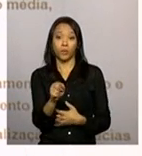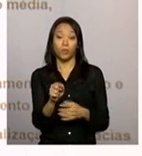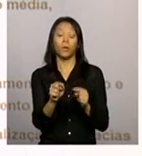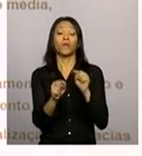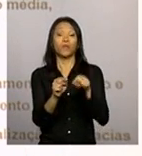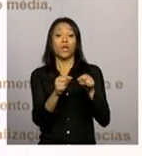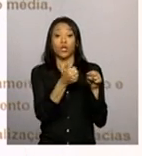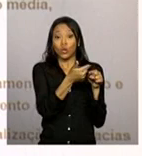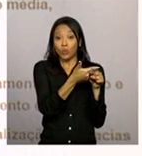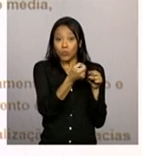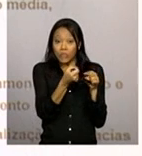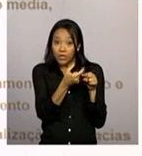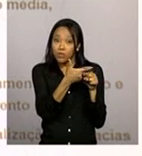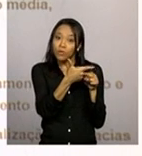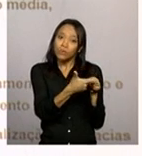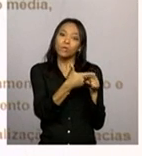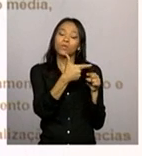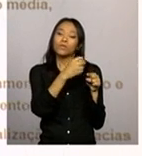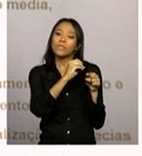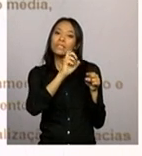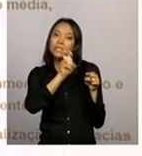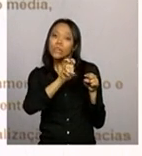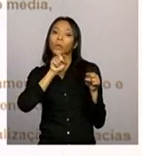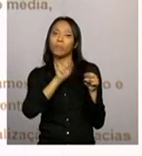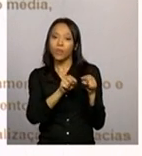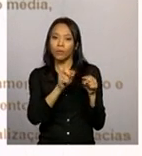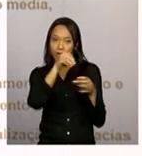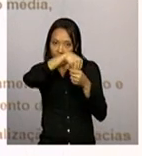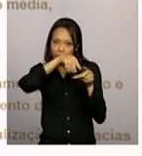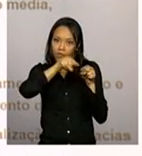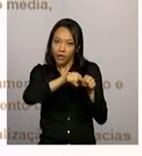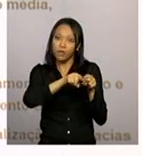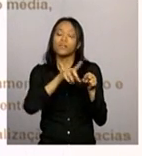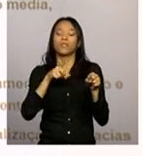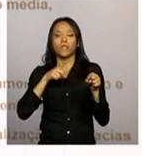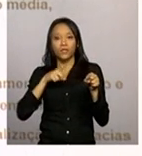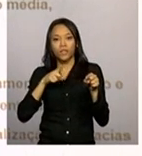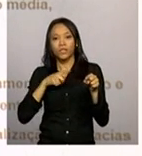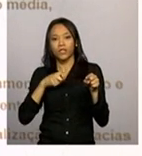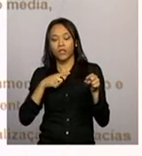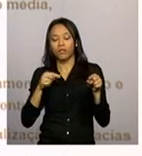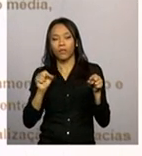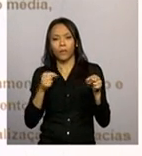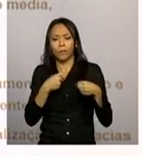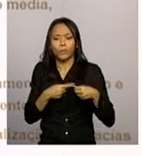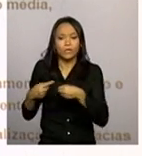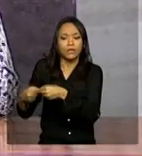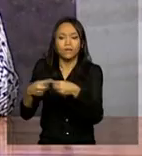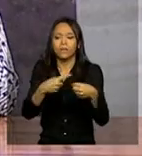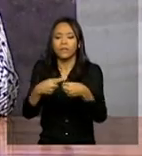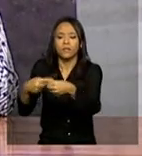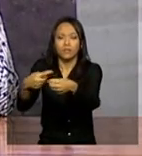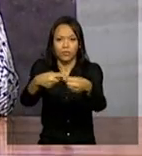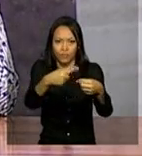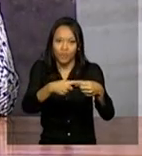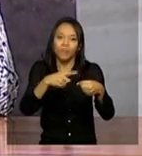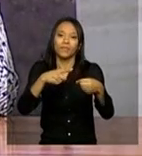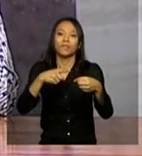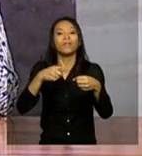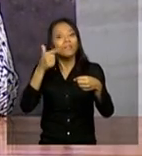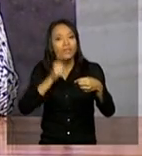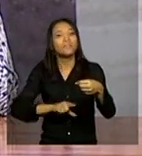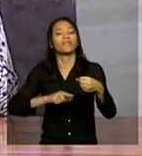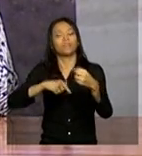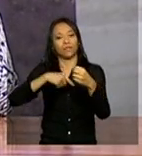205 mil eram ligações realizadas que tinham vinculação com os municípios onde o Plano Brasil Sem